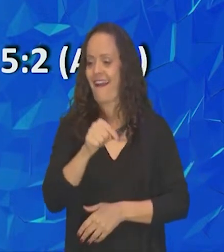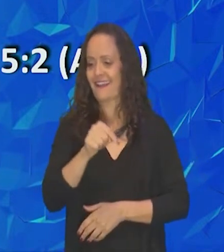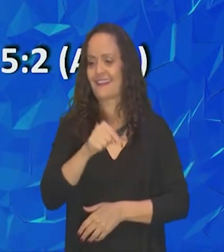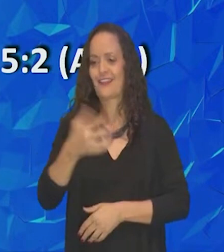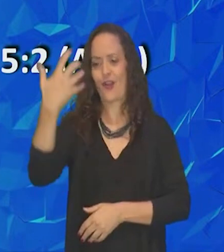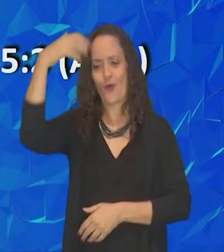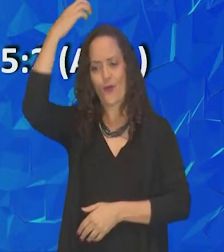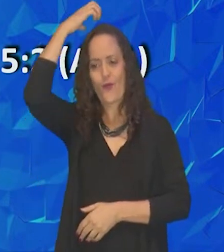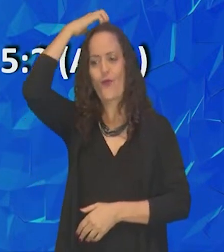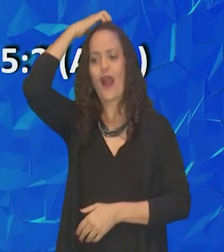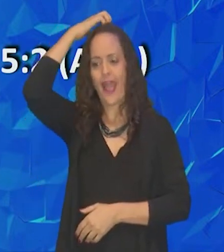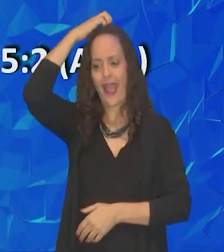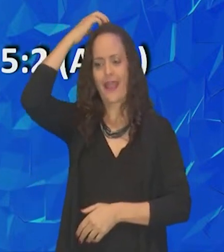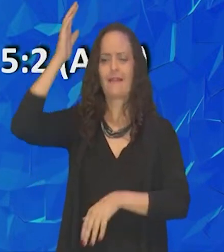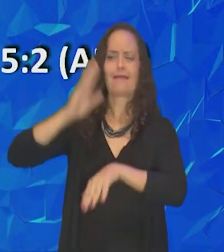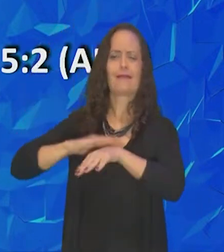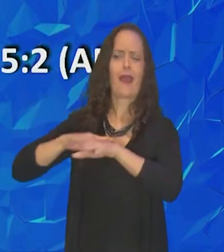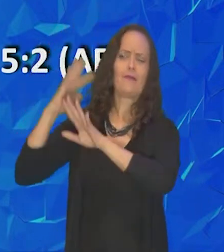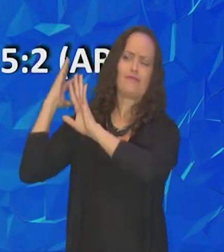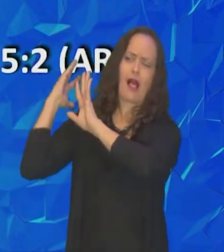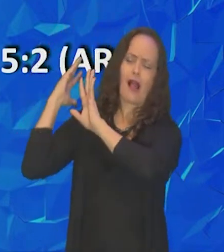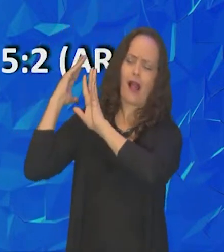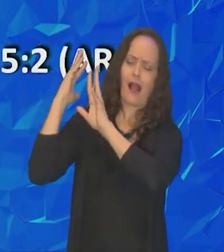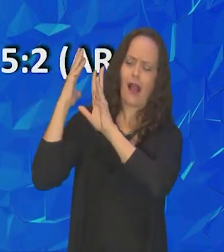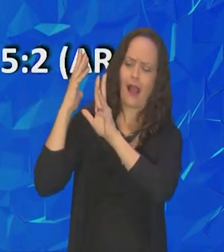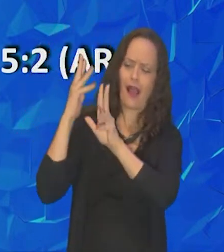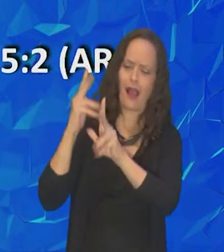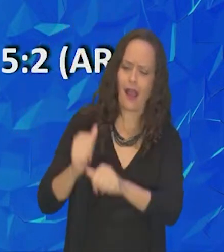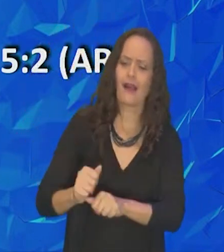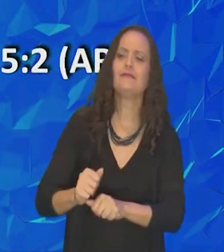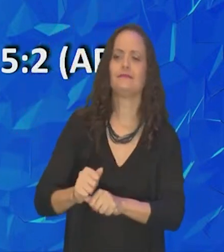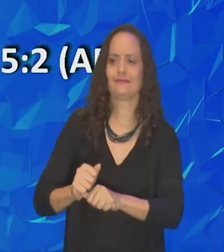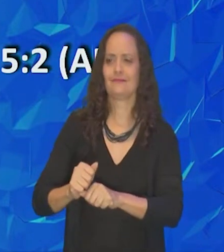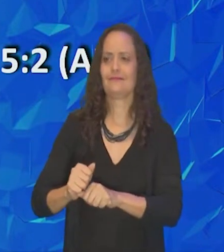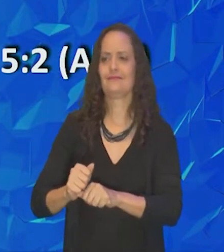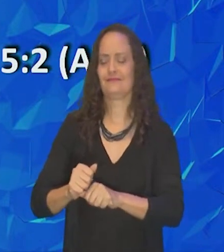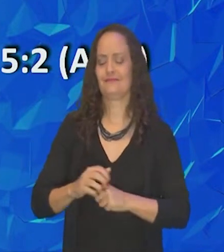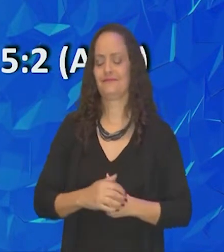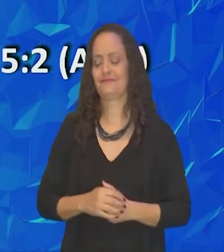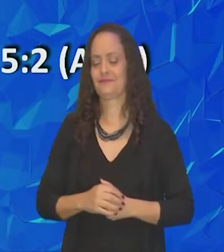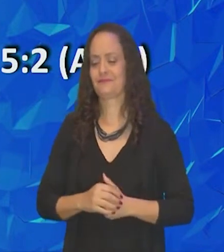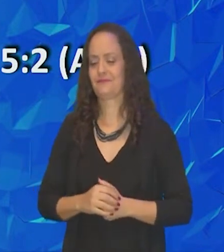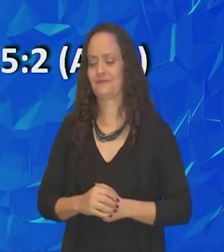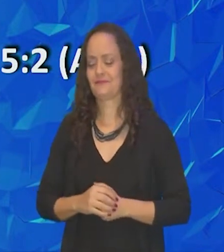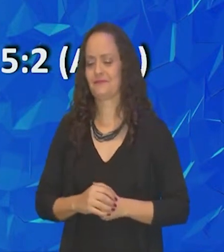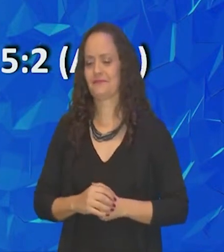origens são desde os tempos antigos, desde os dias da antiguidade.